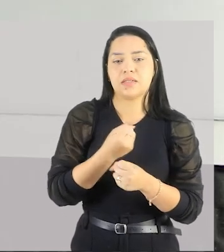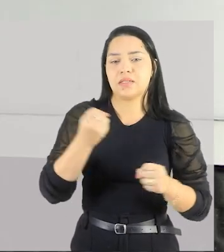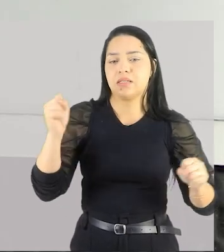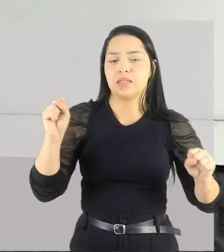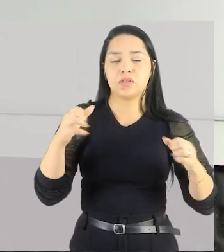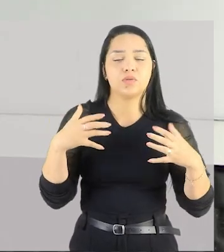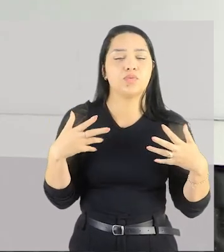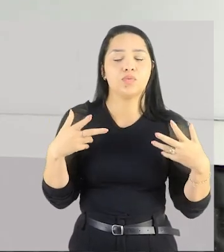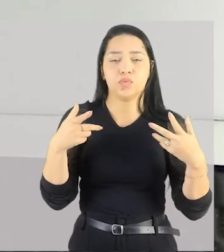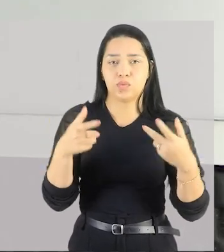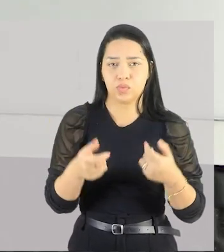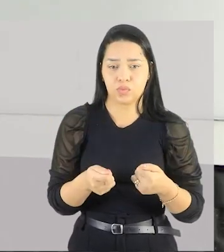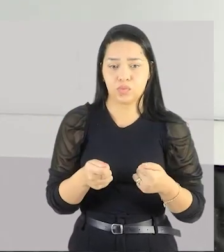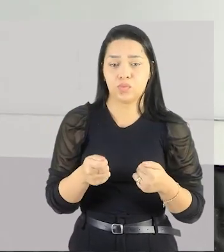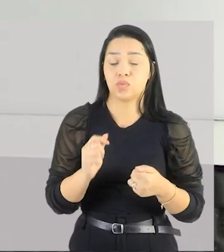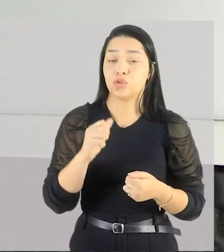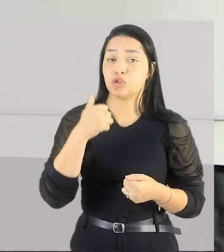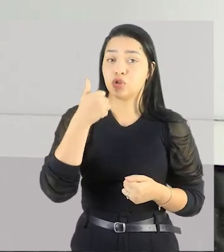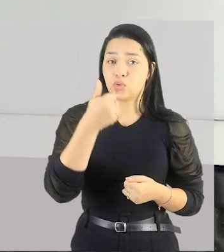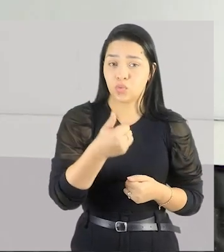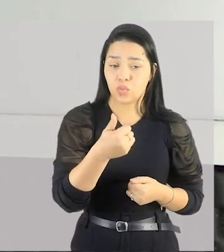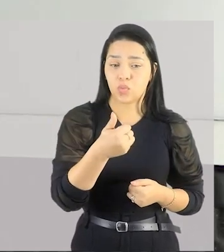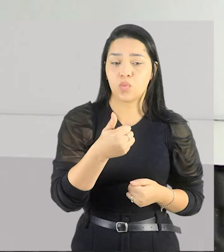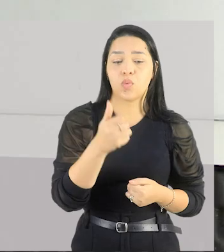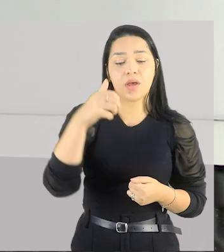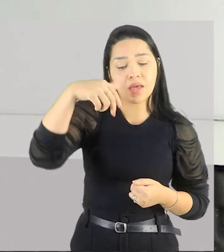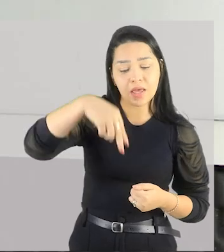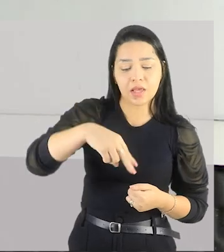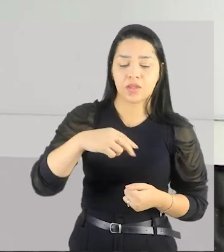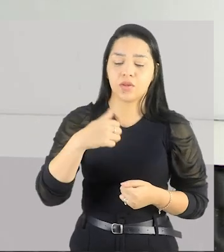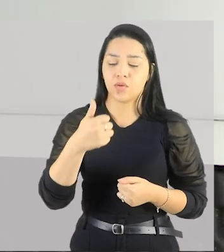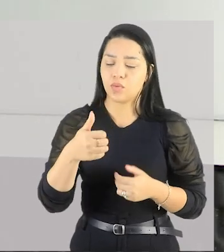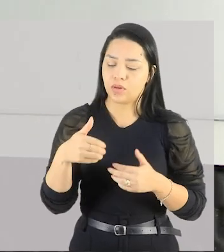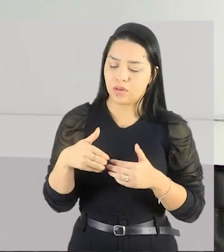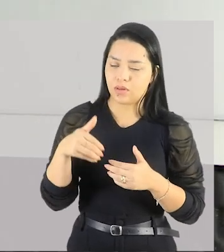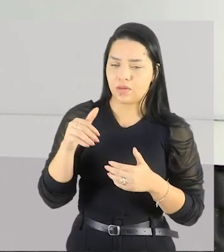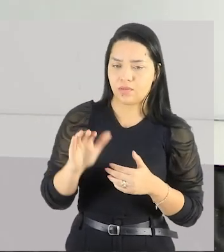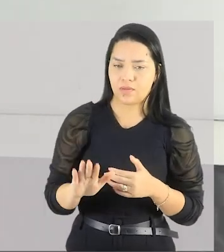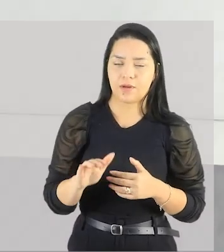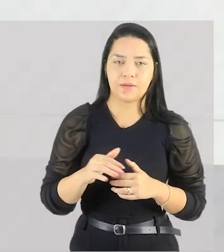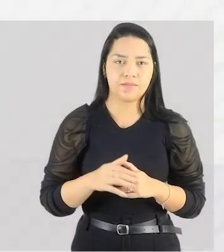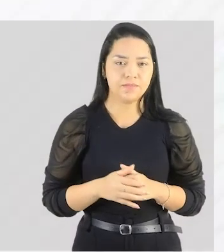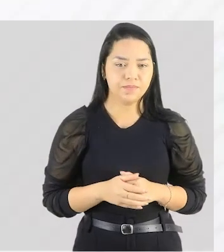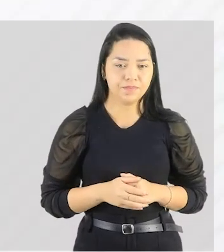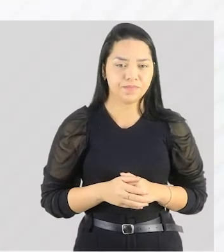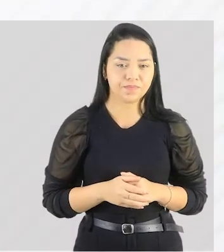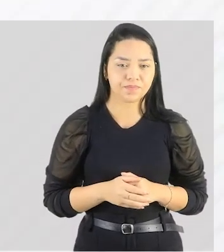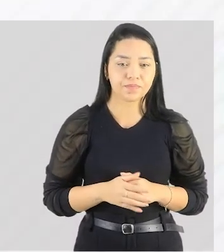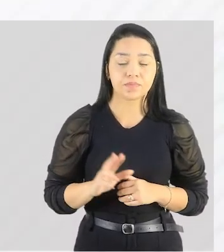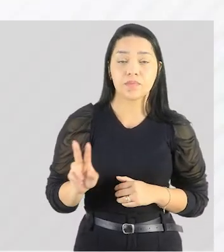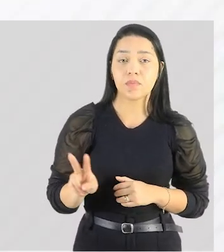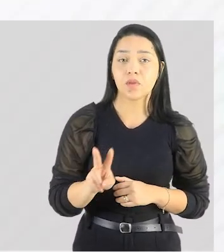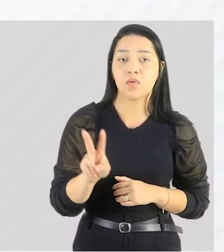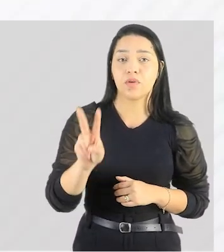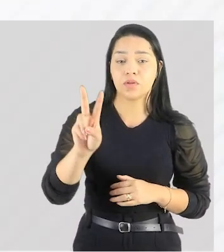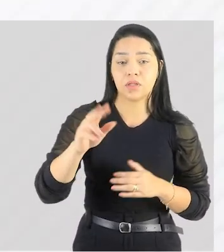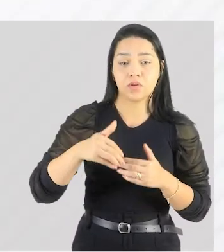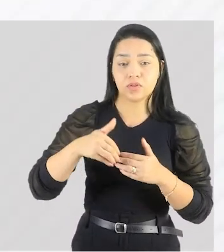ok? Próxima. N2 é 9 vezes N1